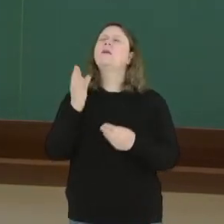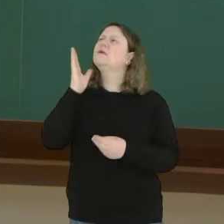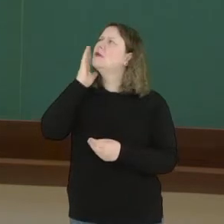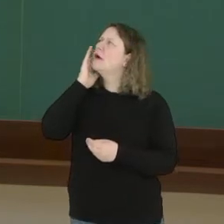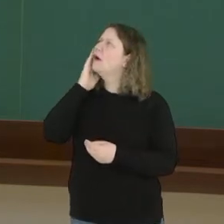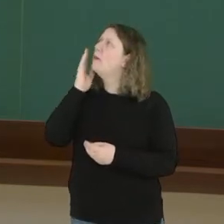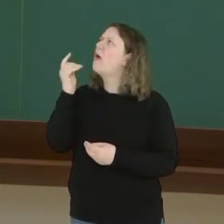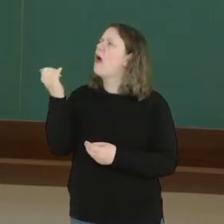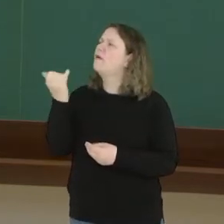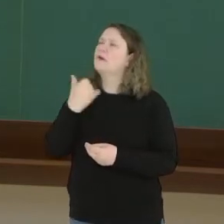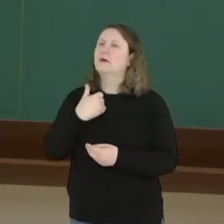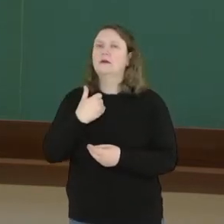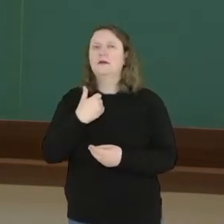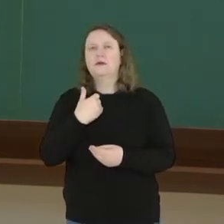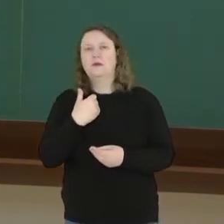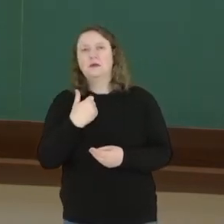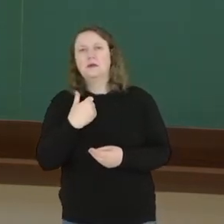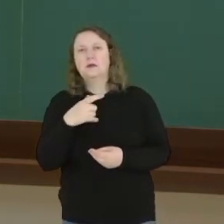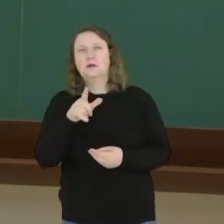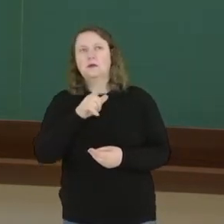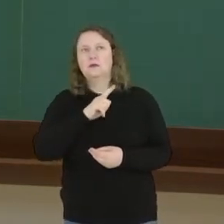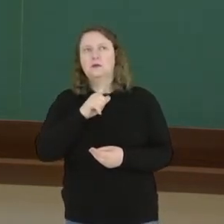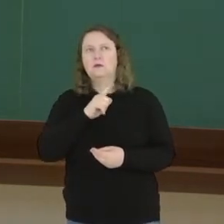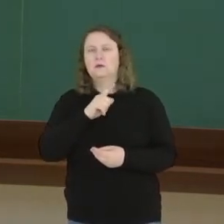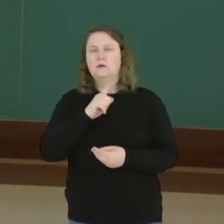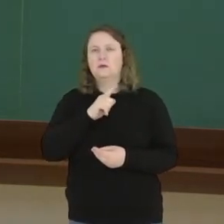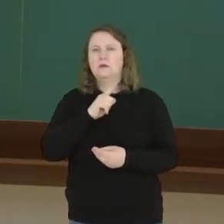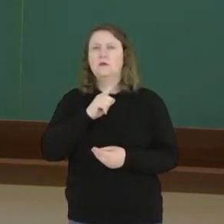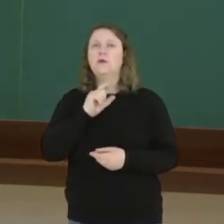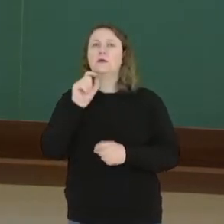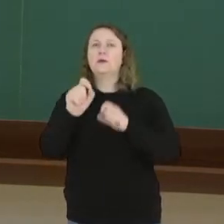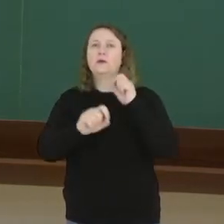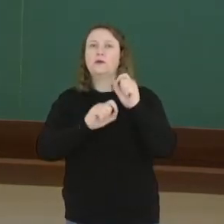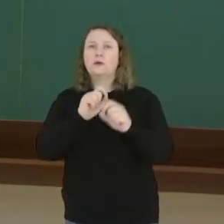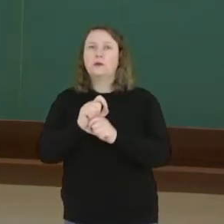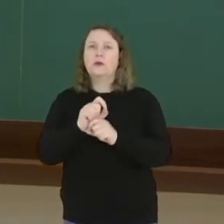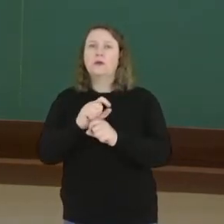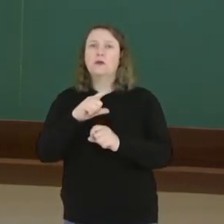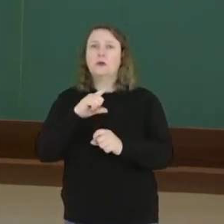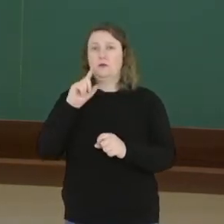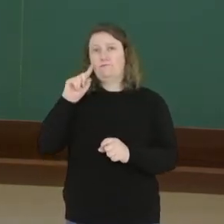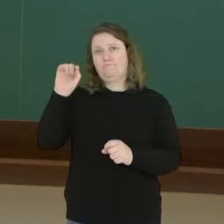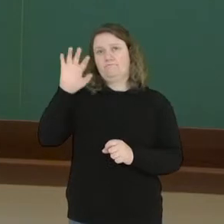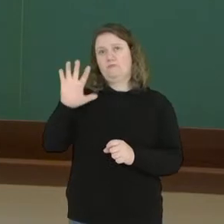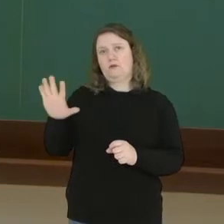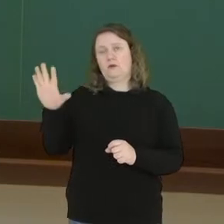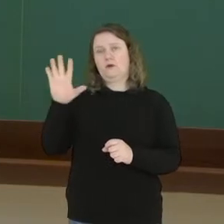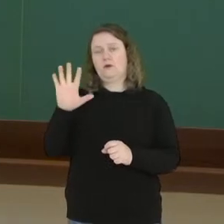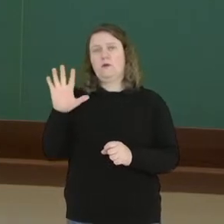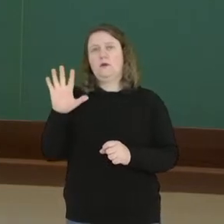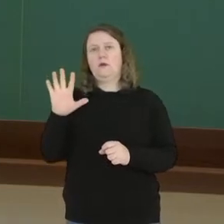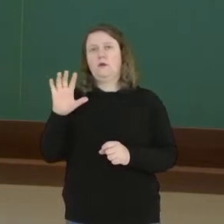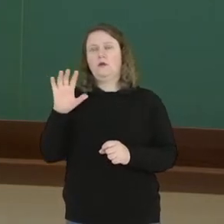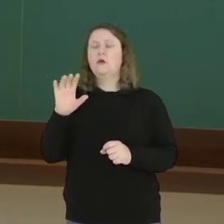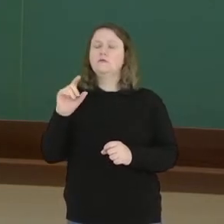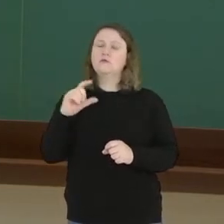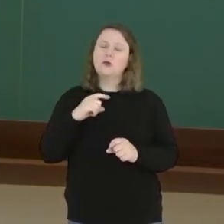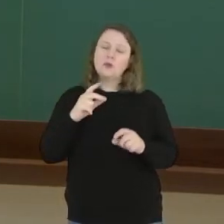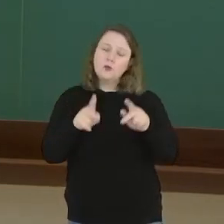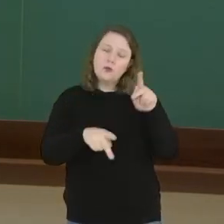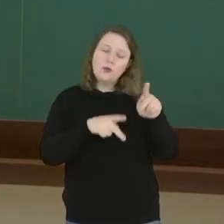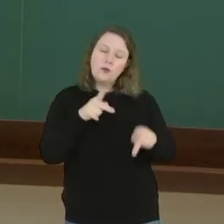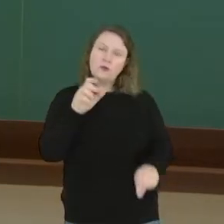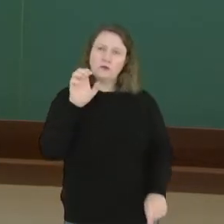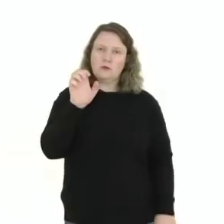aqui tem poder de telecinese. Aqui vocês têm uma urna funerária de origem etrusca. Gente, isso